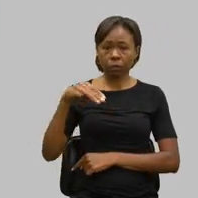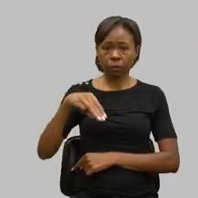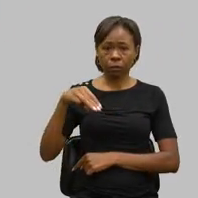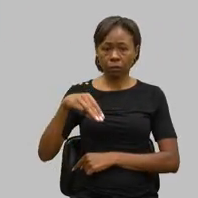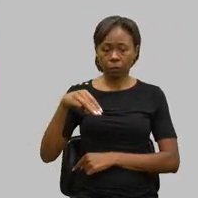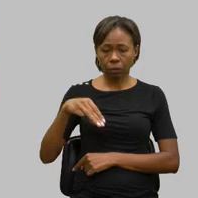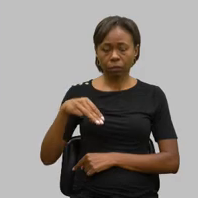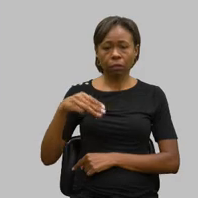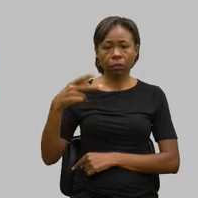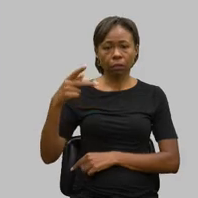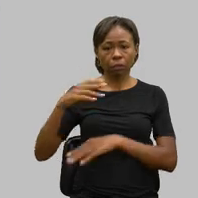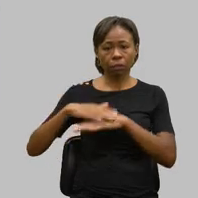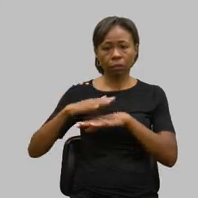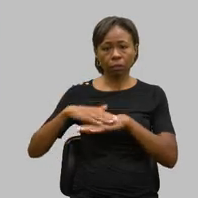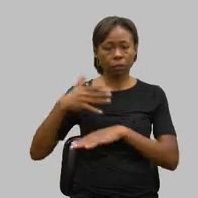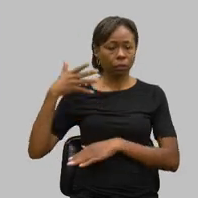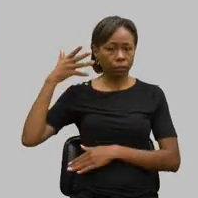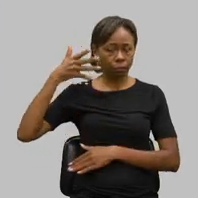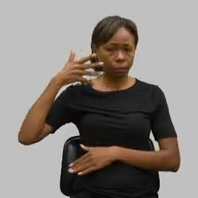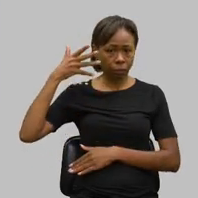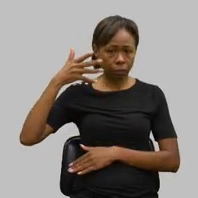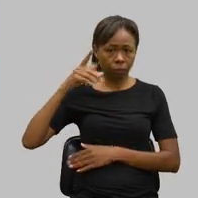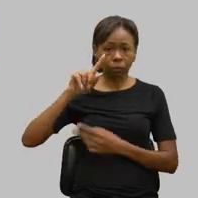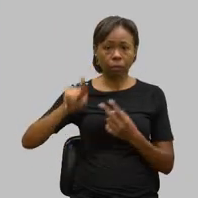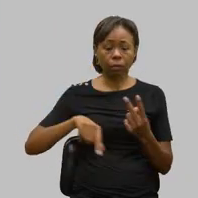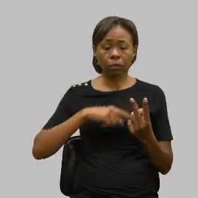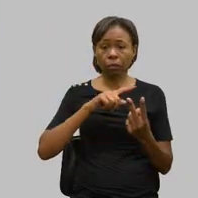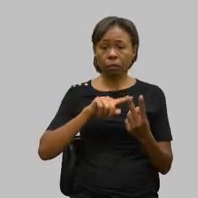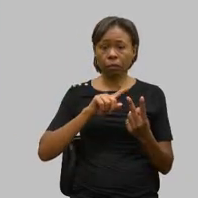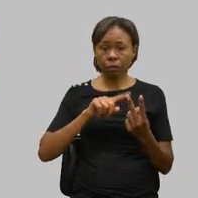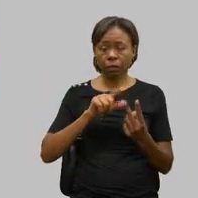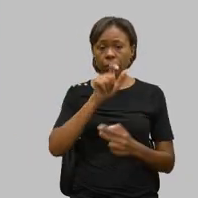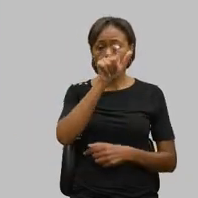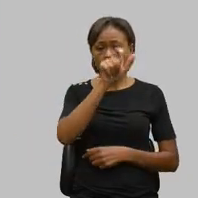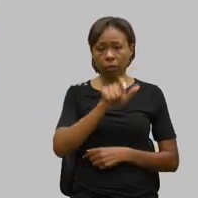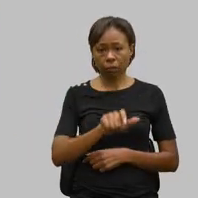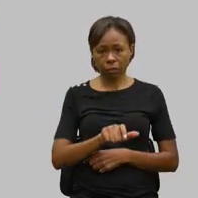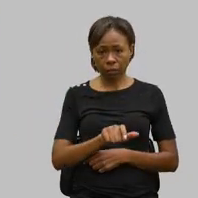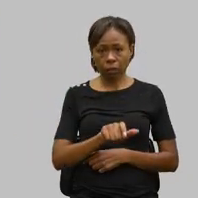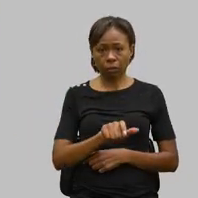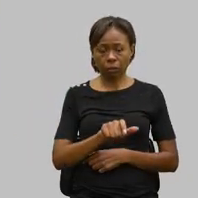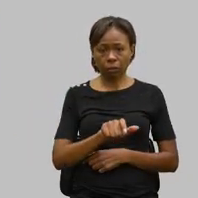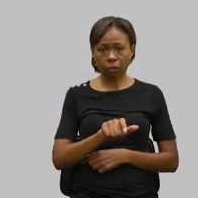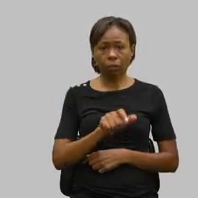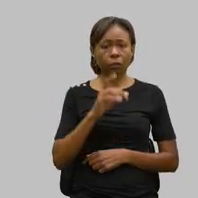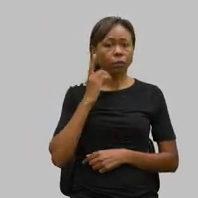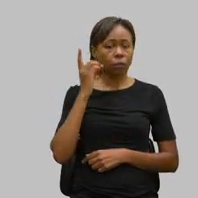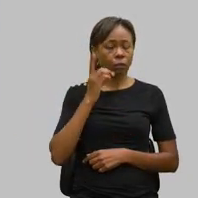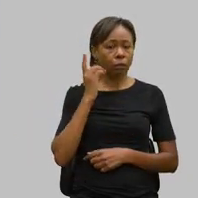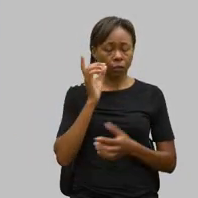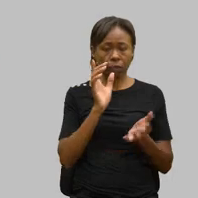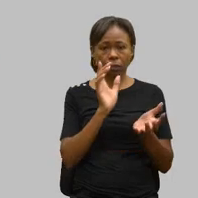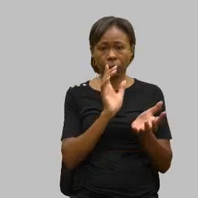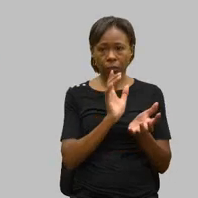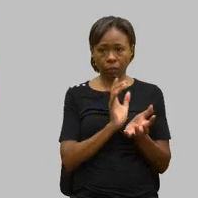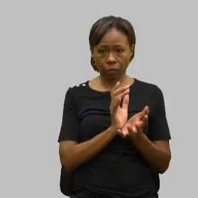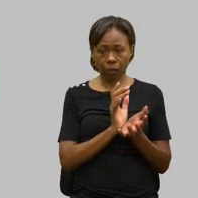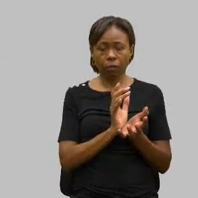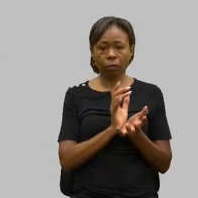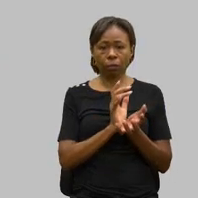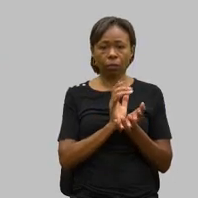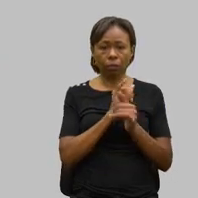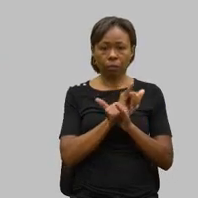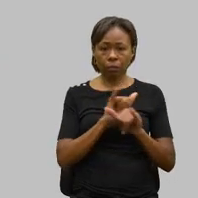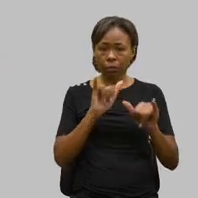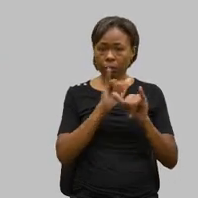exposição. Na sequência, será concedida a palavra às deputadas e aos deputados nos termos da